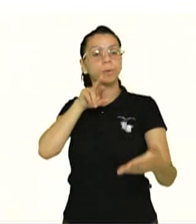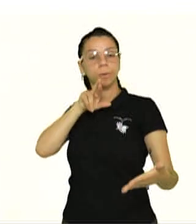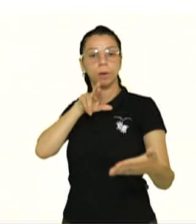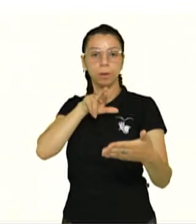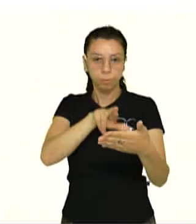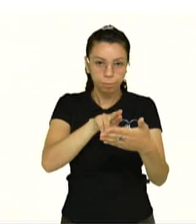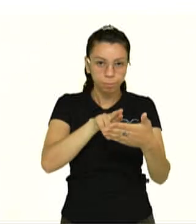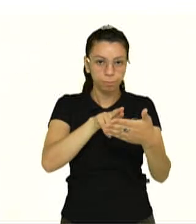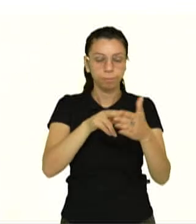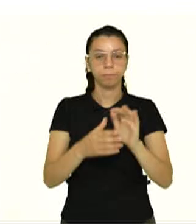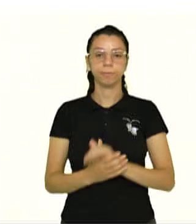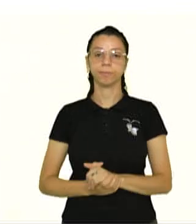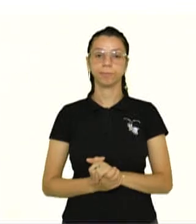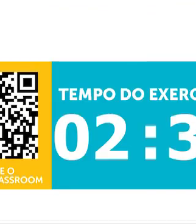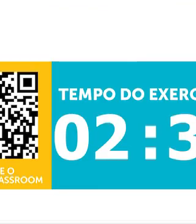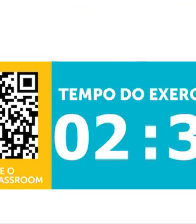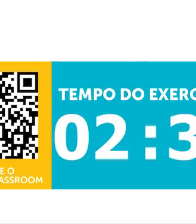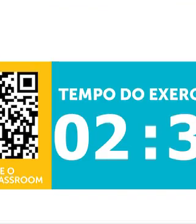a solução.